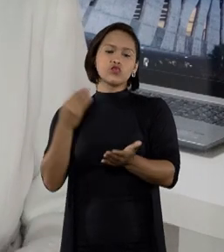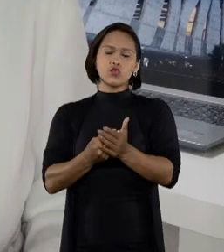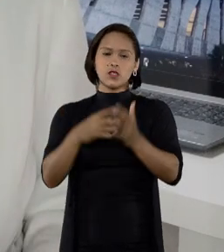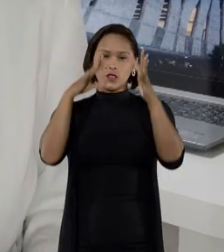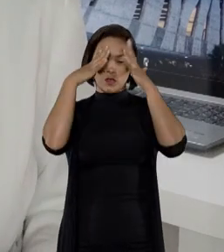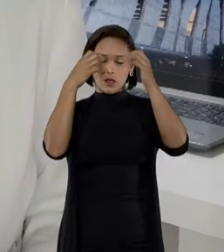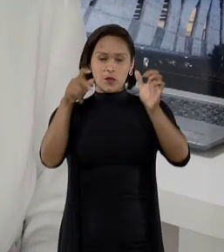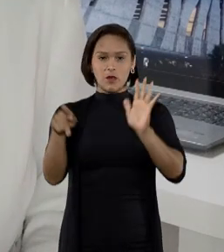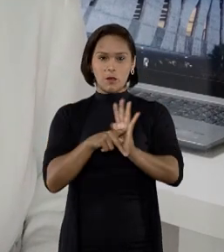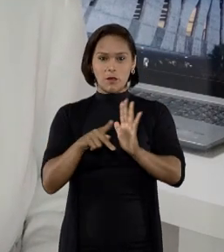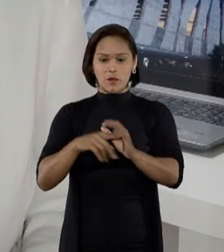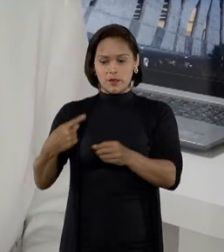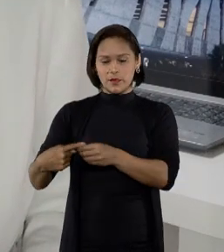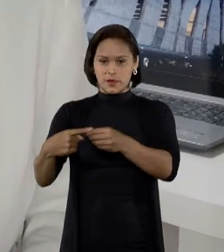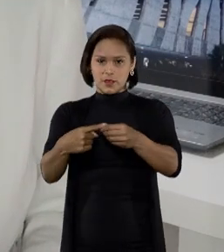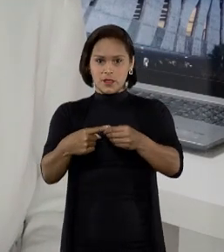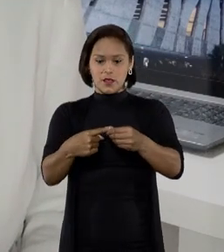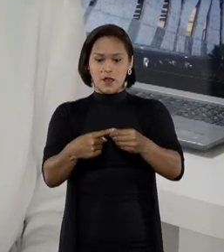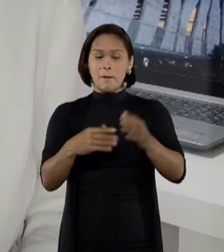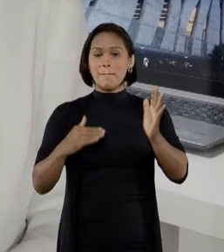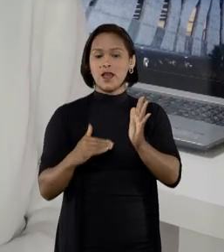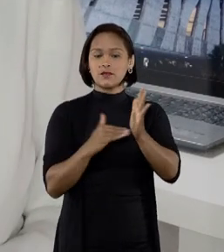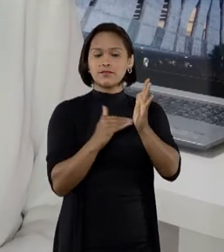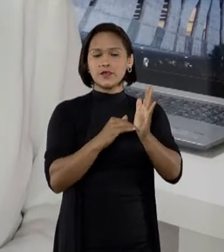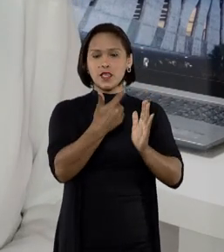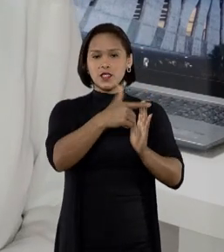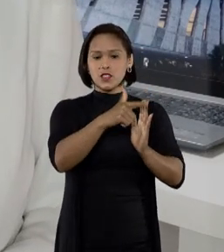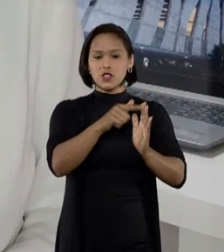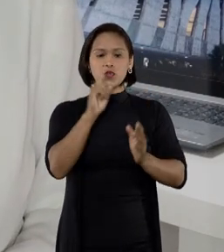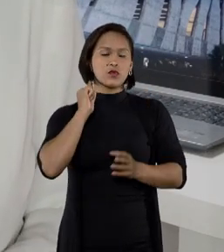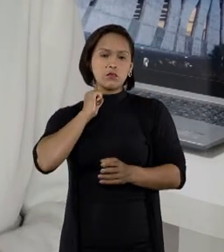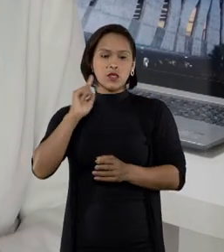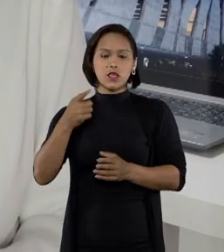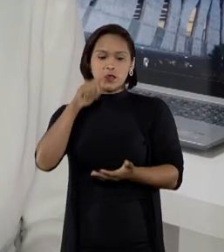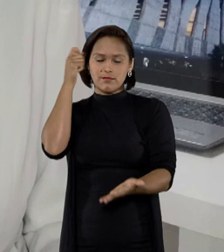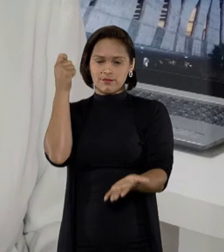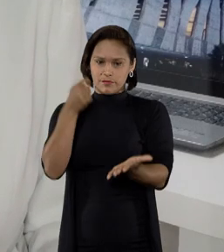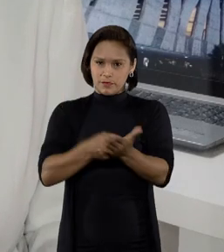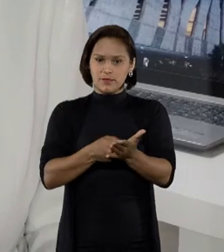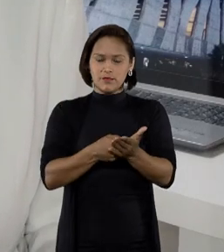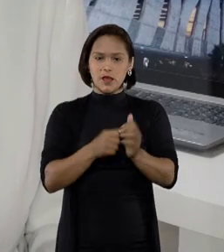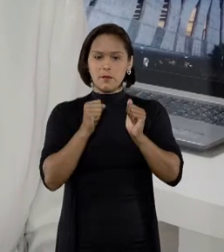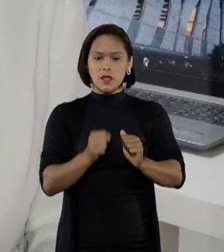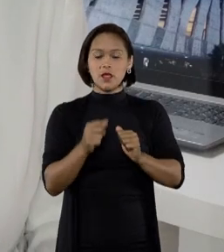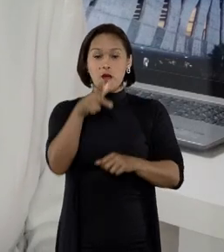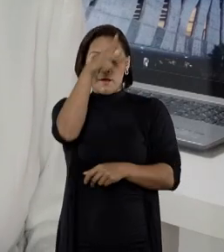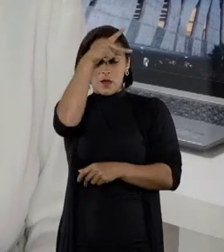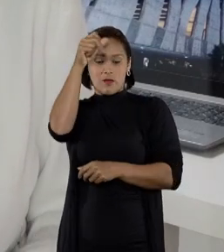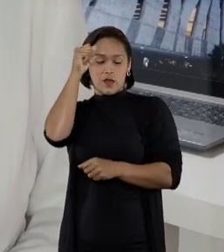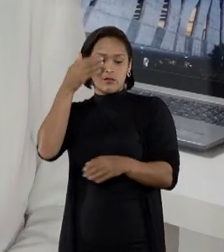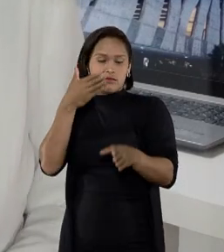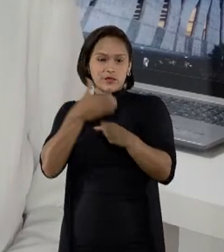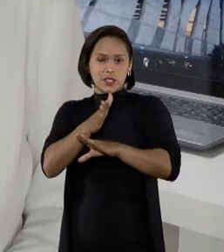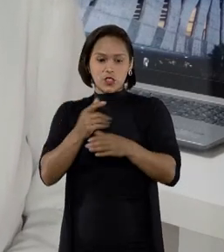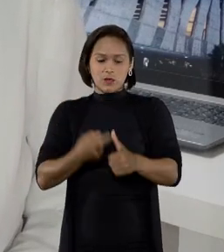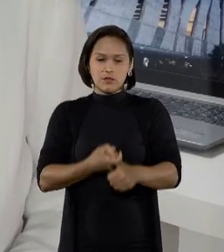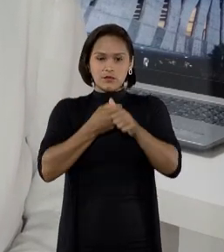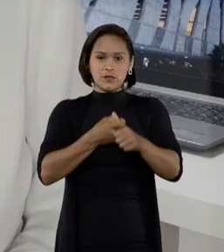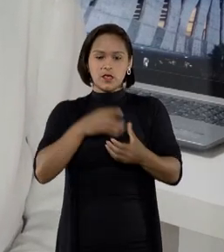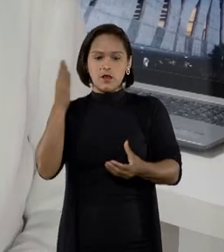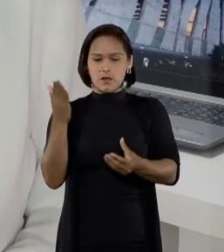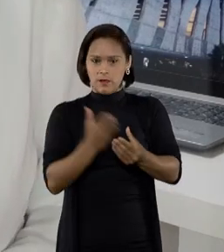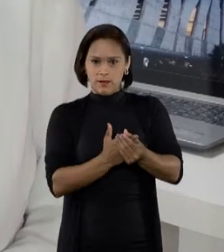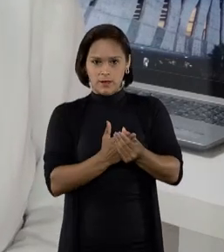Estado. No entanto, a segunda Câmara Civil do Tribunal Mineiro determinou o pagamento. Por isso, a Prefeitura de Betim entrou com um pedido de suspensão no